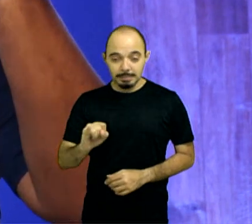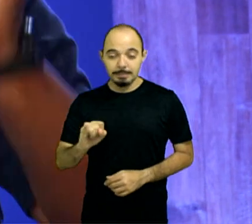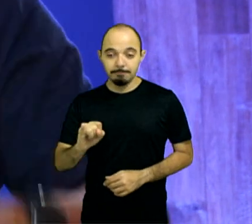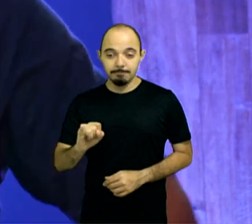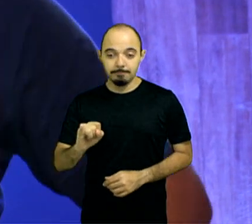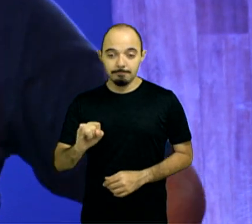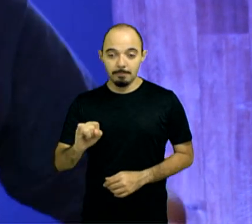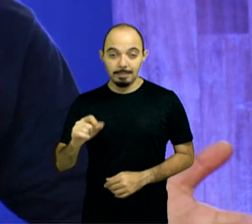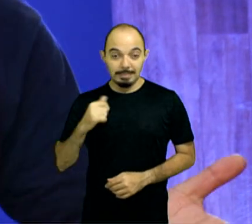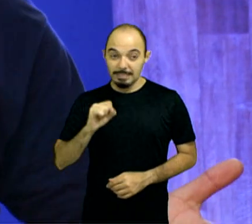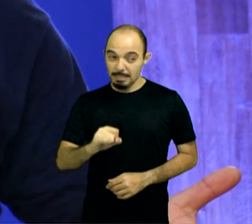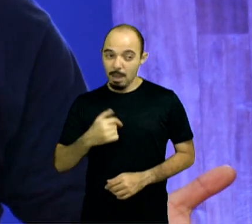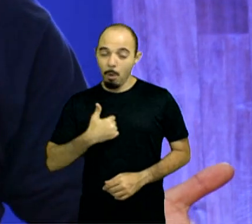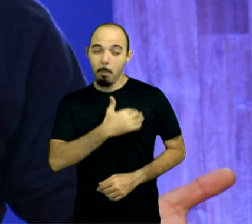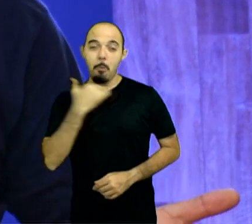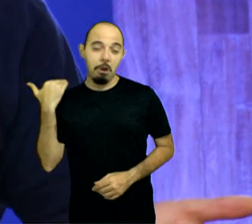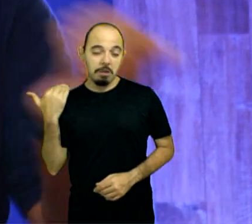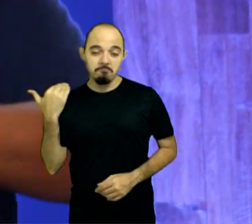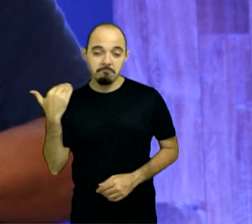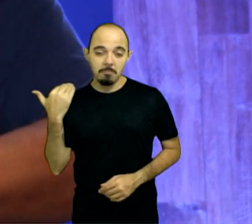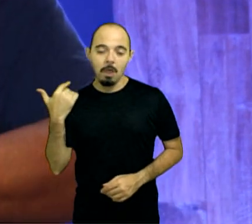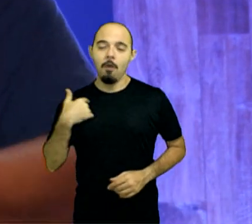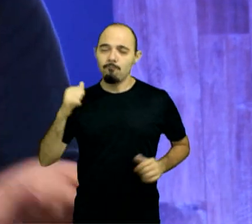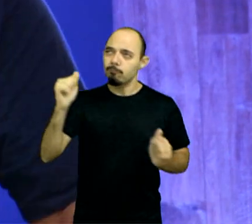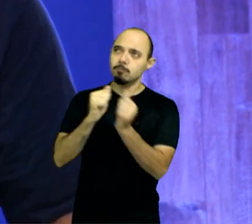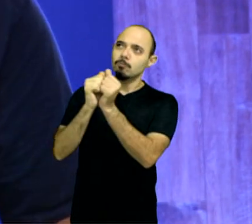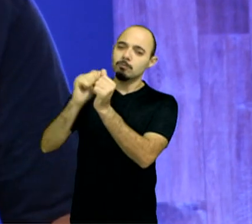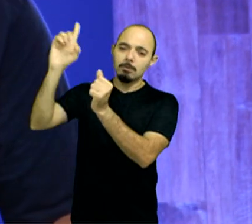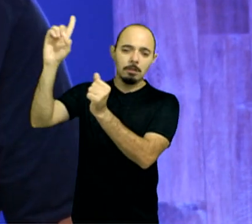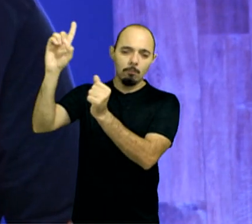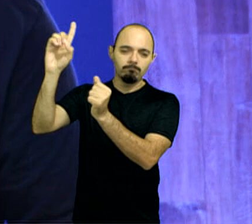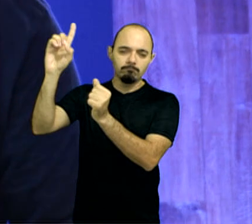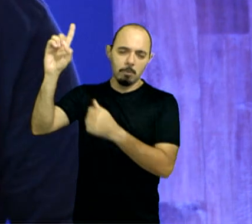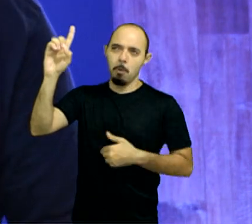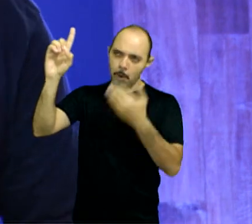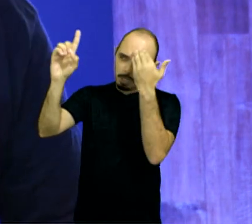embora, estaria com Deus. Se eu ficasse, estaria com Deus.